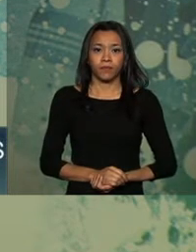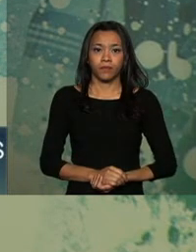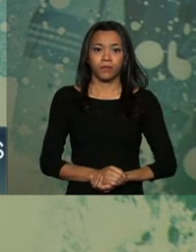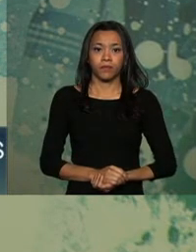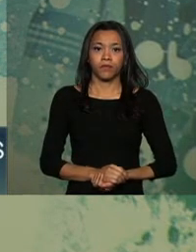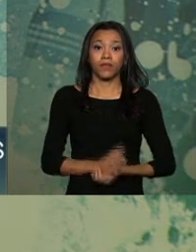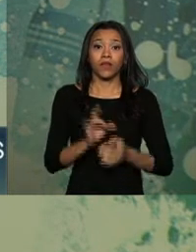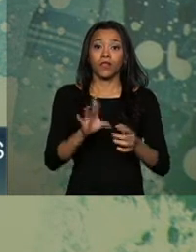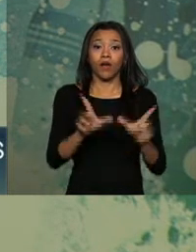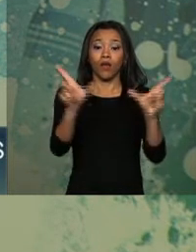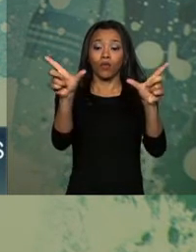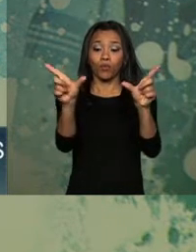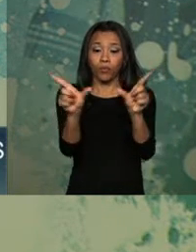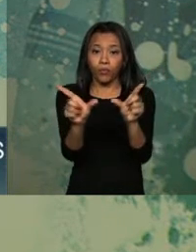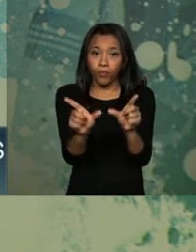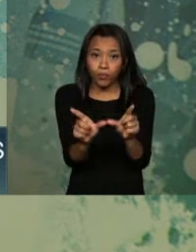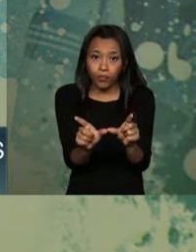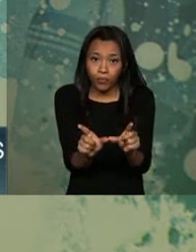Simplificar.